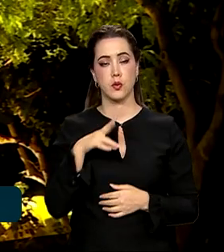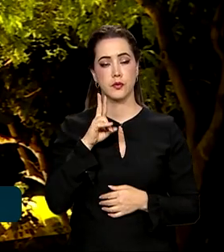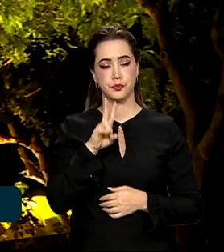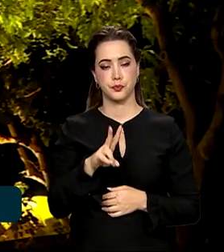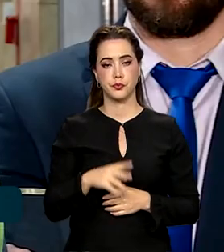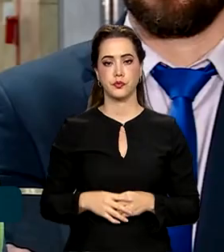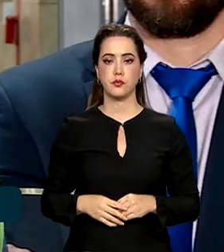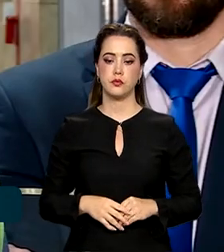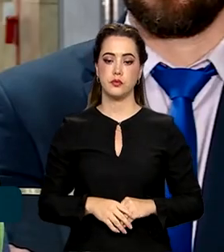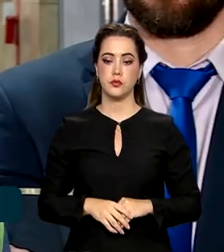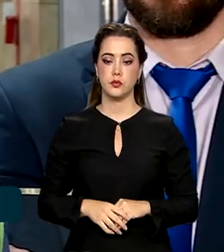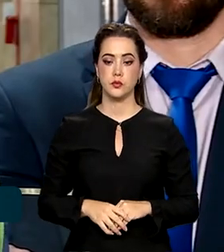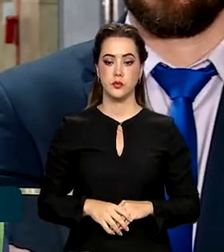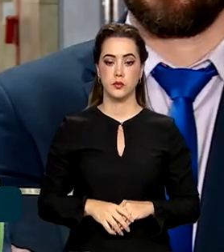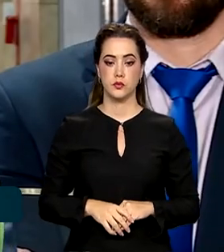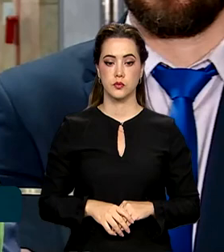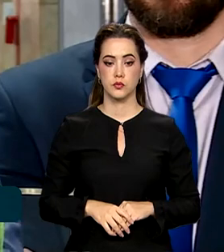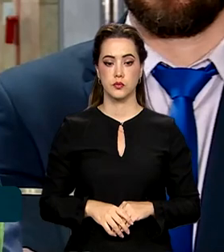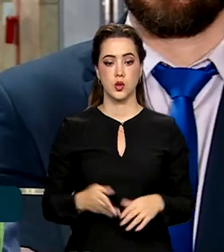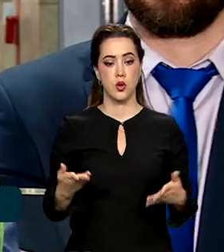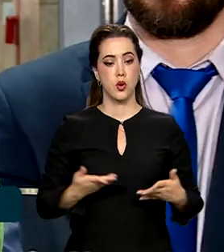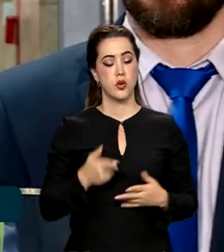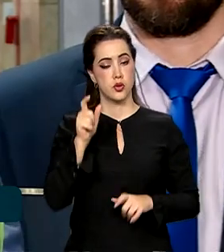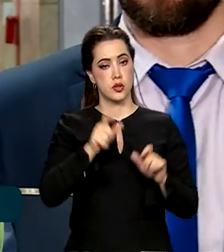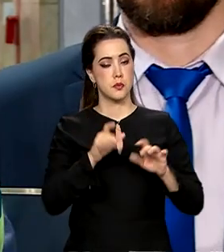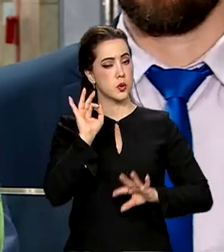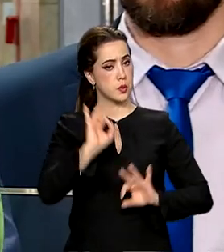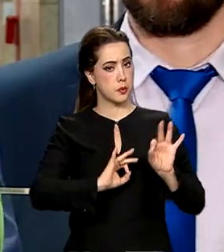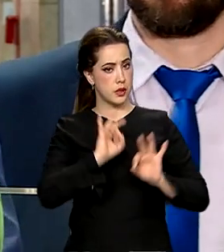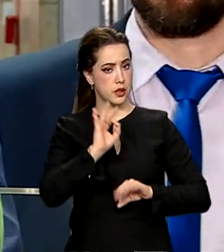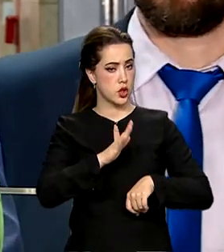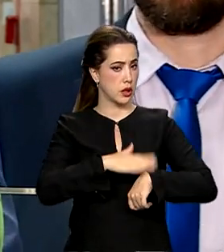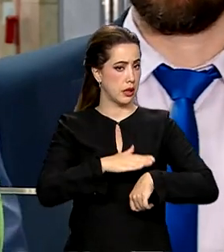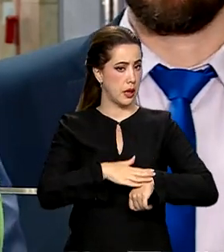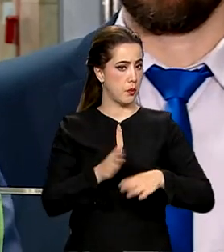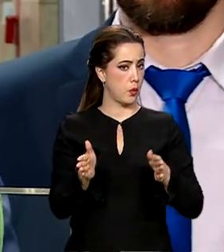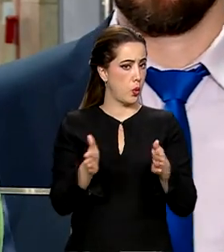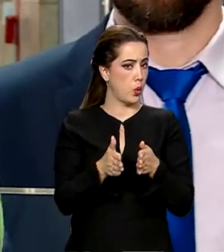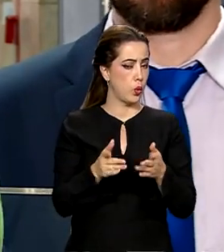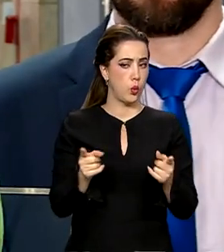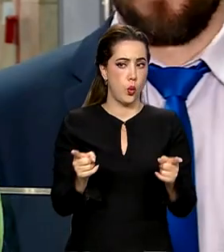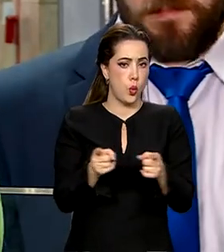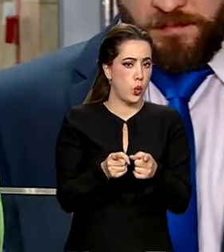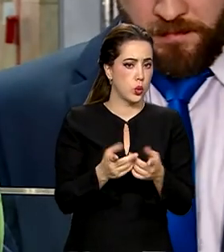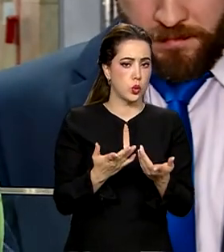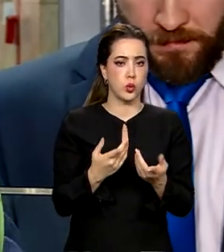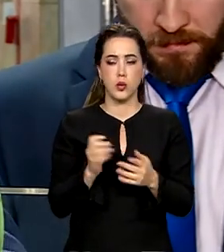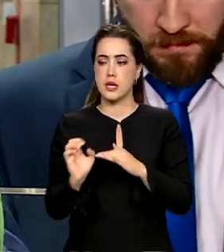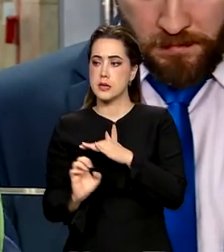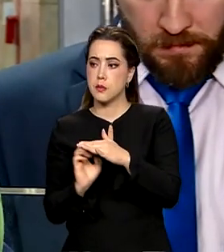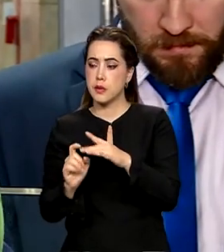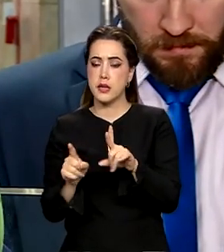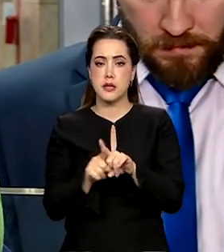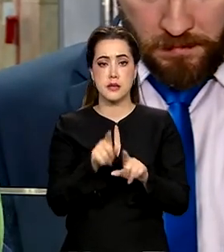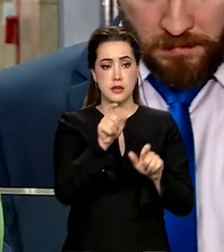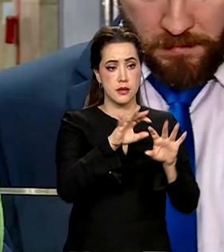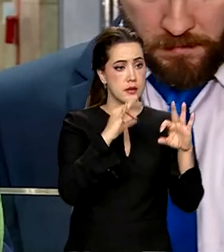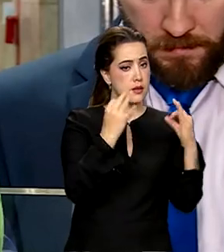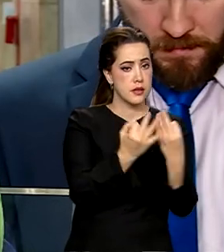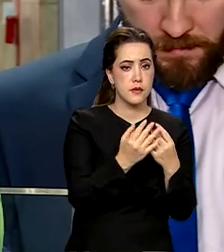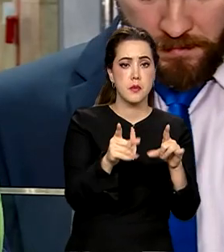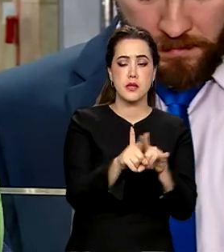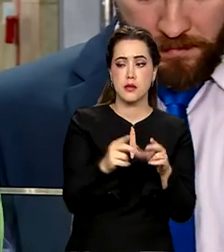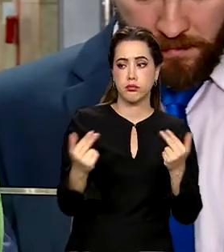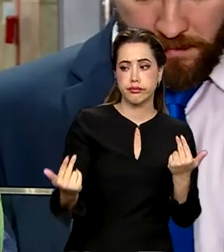acompanhar. Hoje as pessoas estão planejando o curtíssimo prazo, as empresas e os consumidores, as famílias.